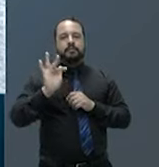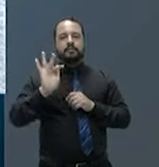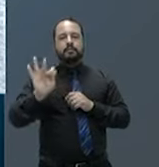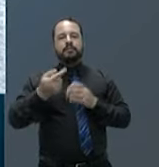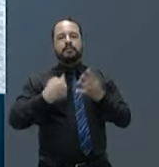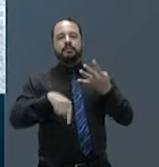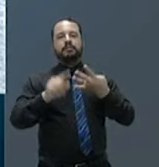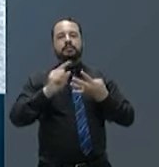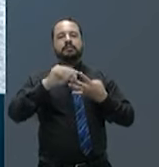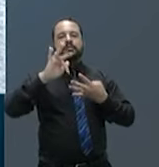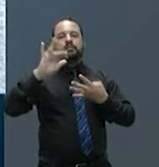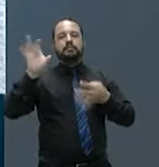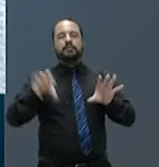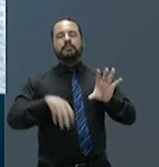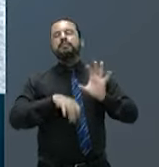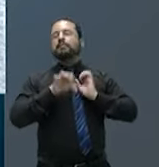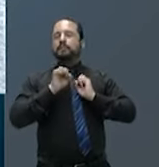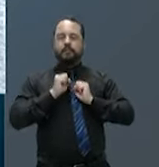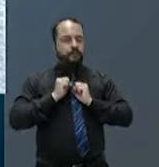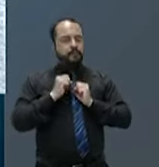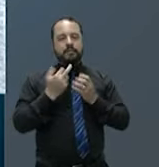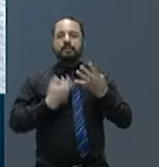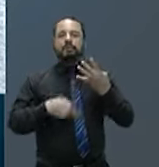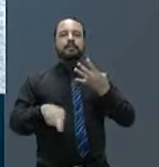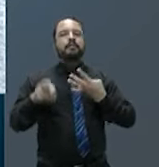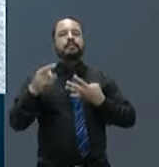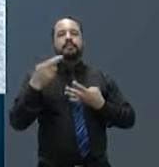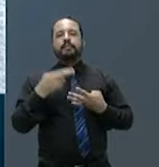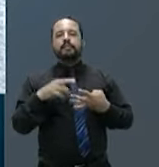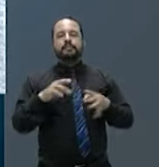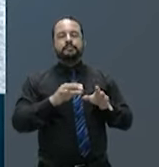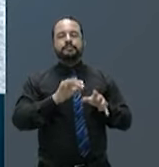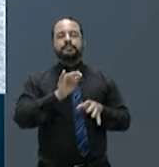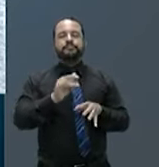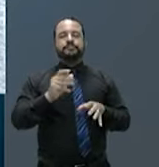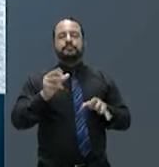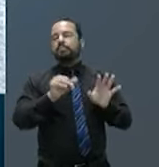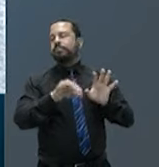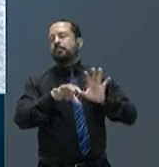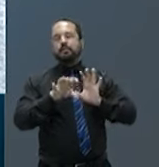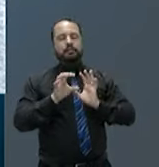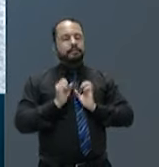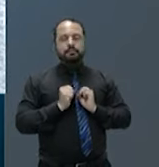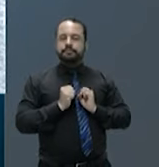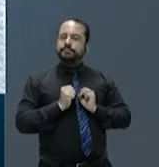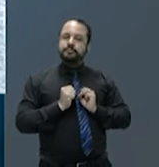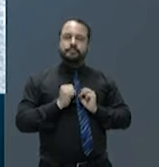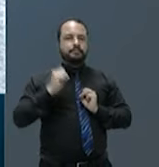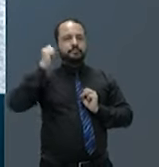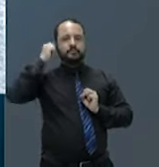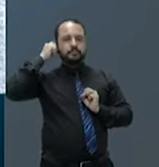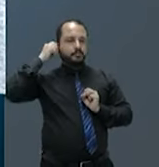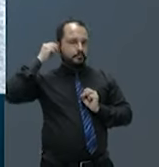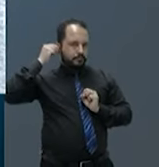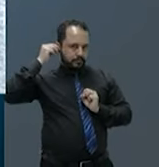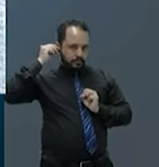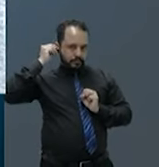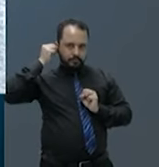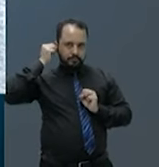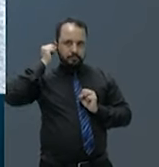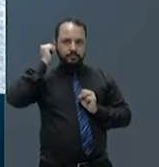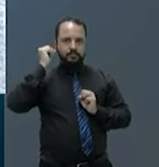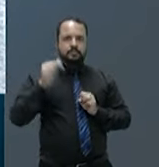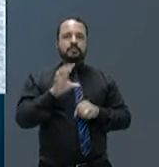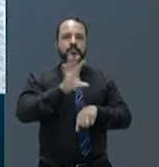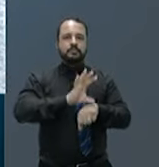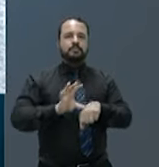agravo em recurso extraordinário contra a parte que não admitiu as demais insignações, calcada na ofensa reflexa à